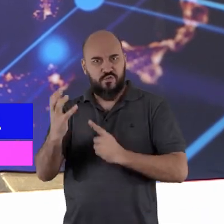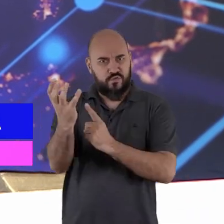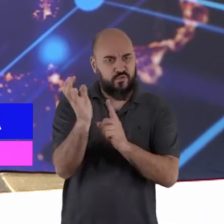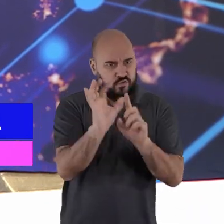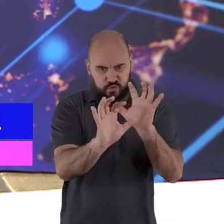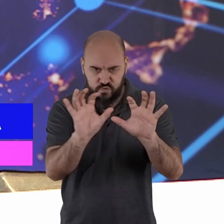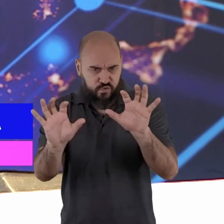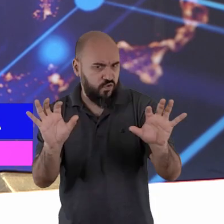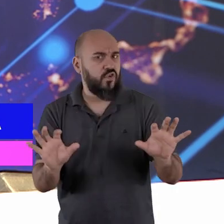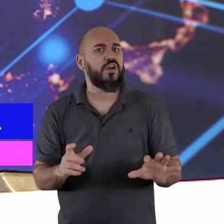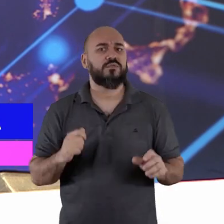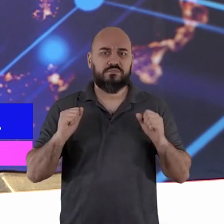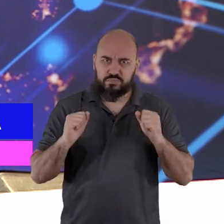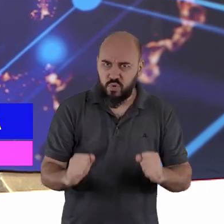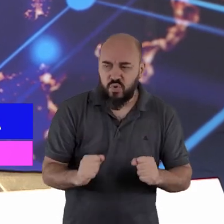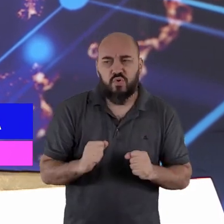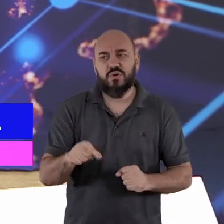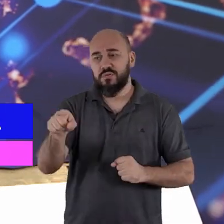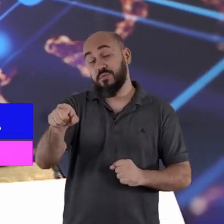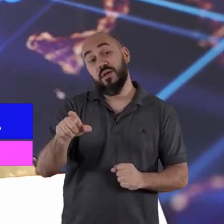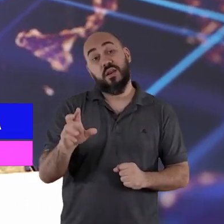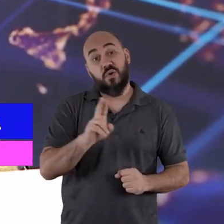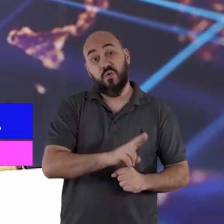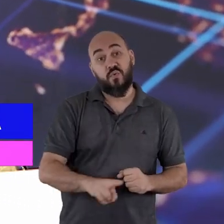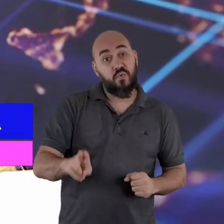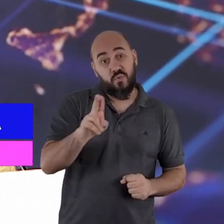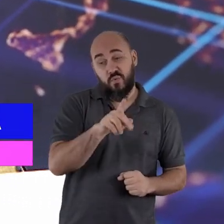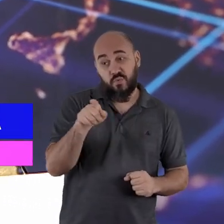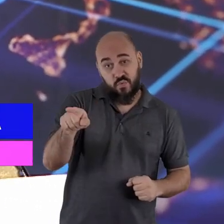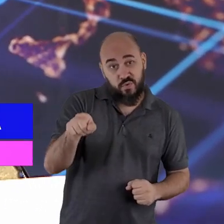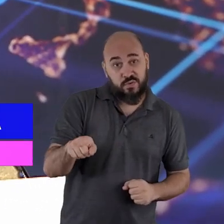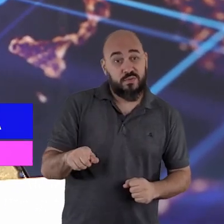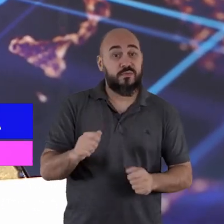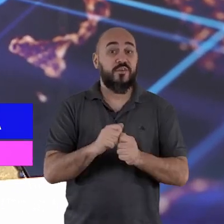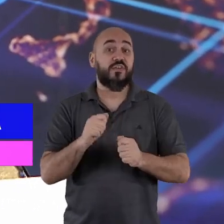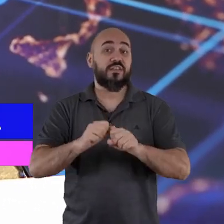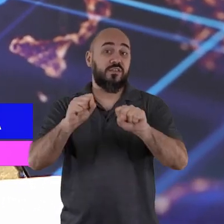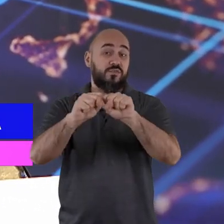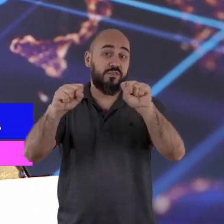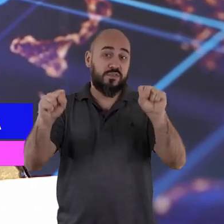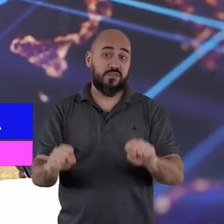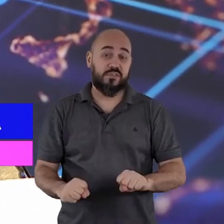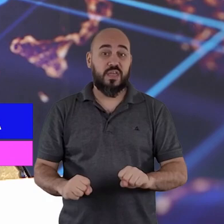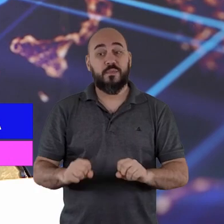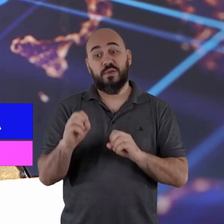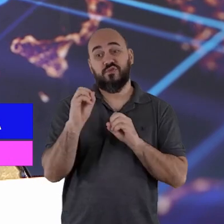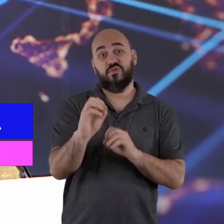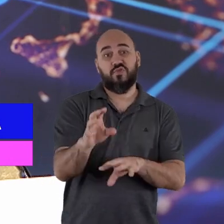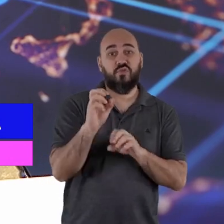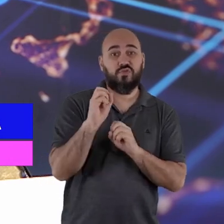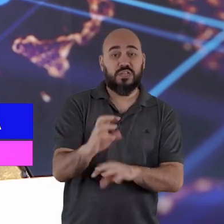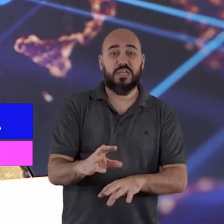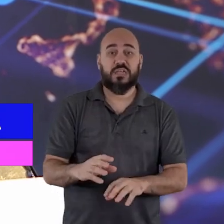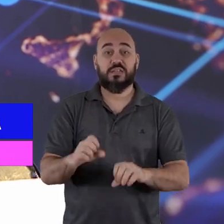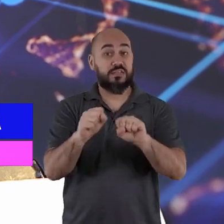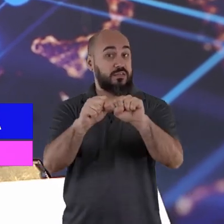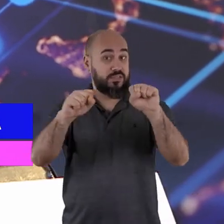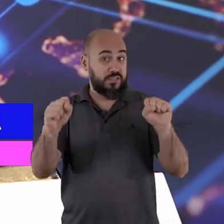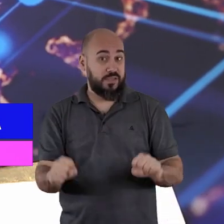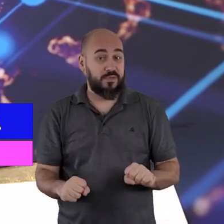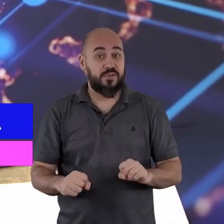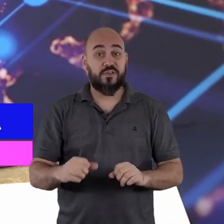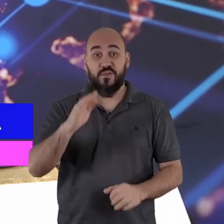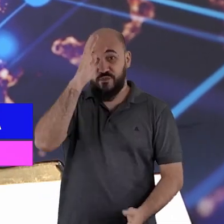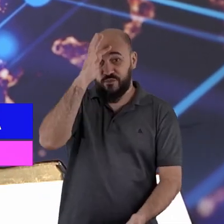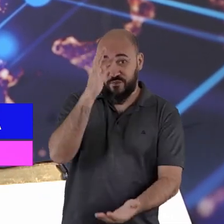se usa disso, infelizmente, para criar um sistema de doutrinas, um sistema de fé, que não